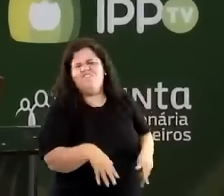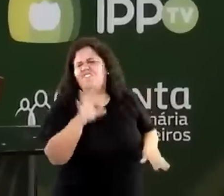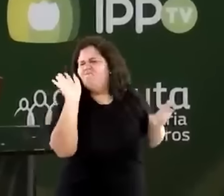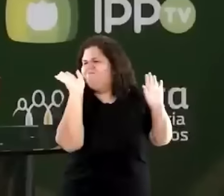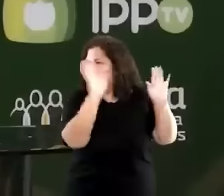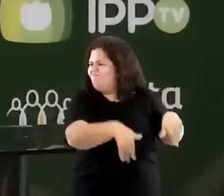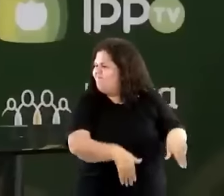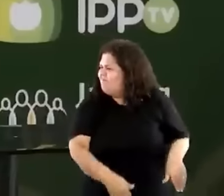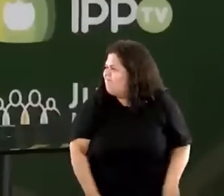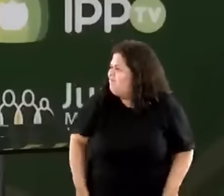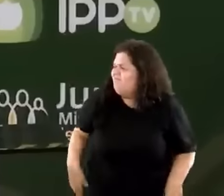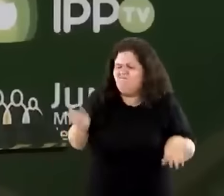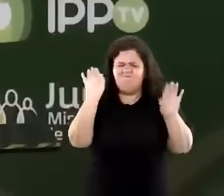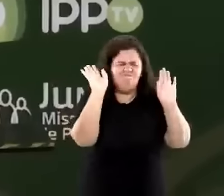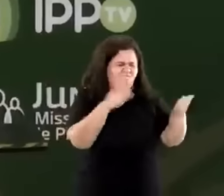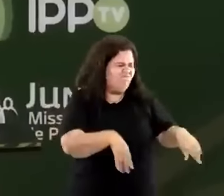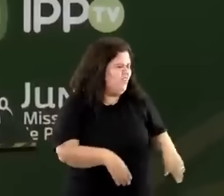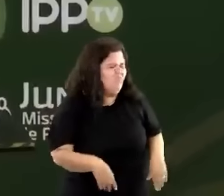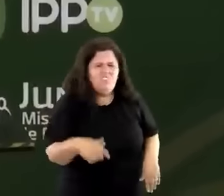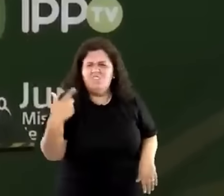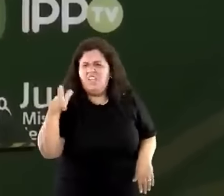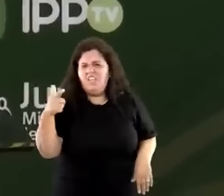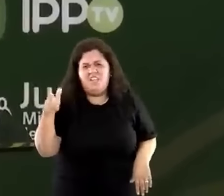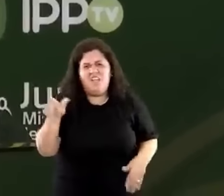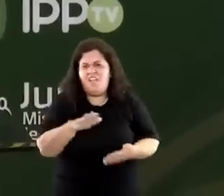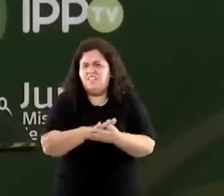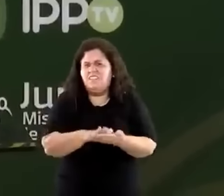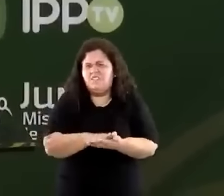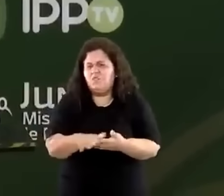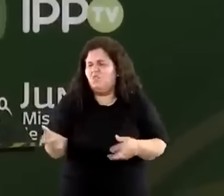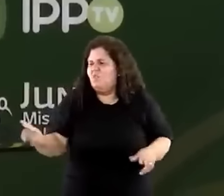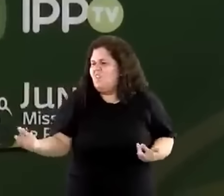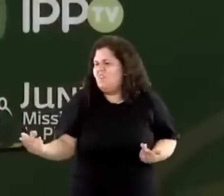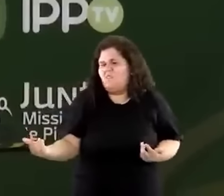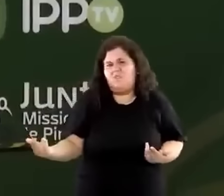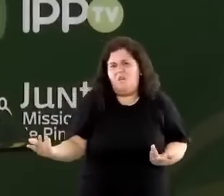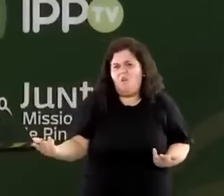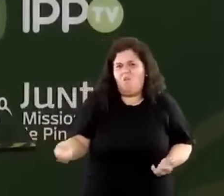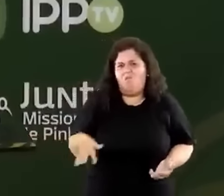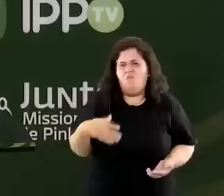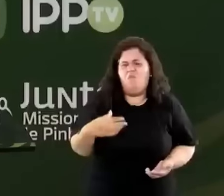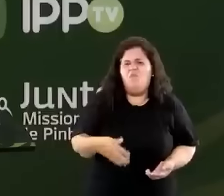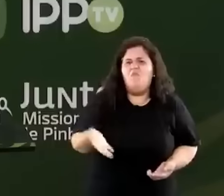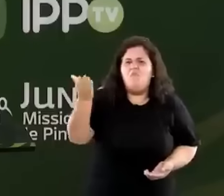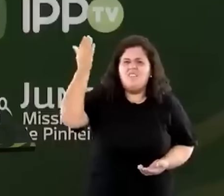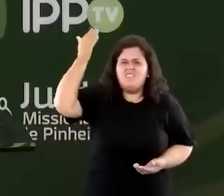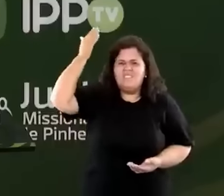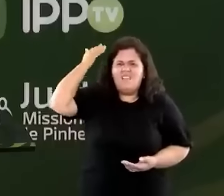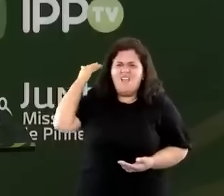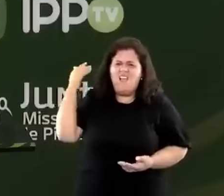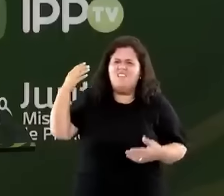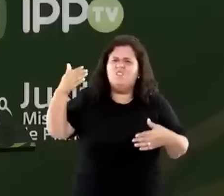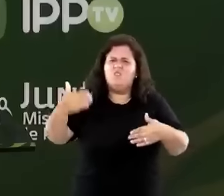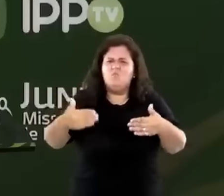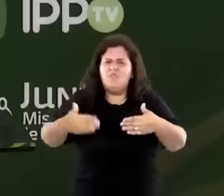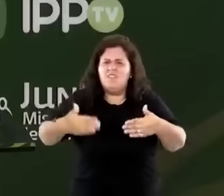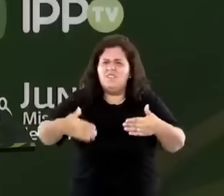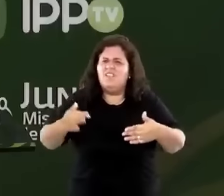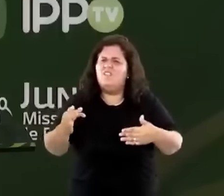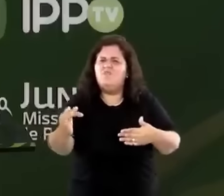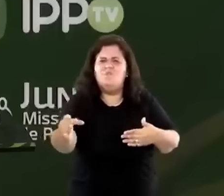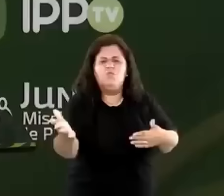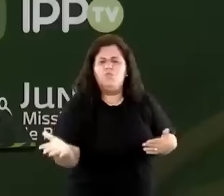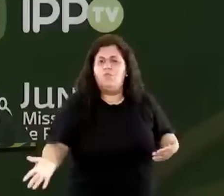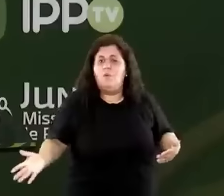são ineficazes e Pedro Alerta e a Bíblia que Alerta o seguinte não Deus tem